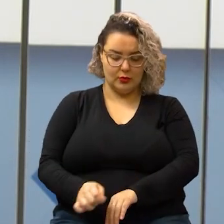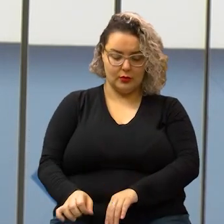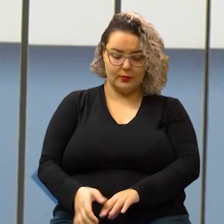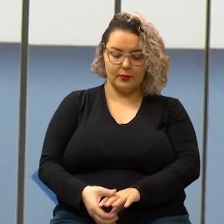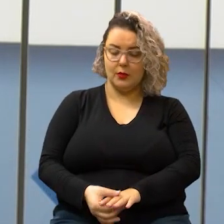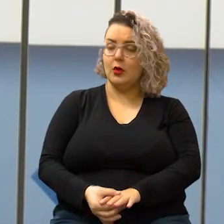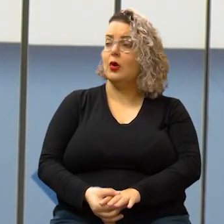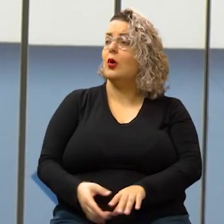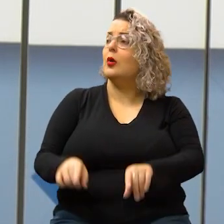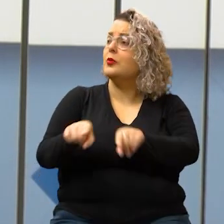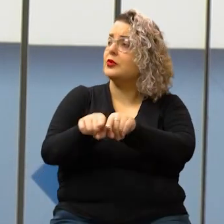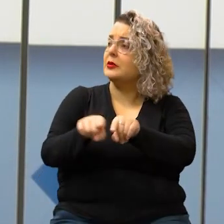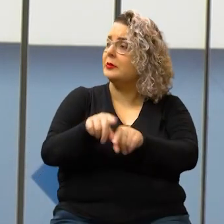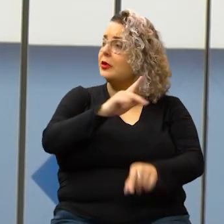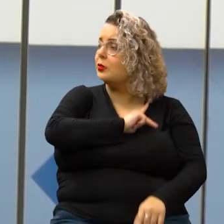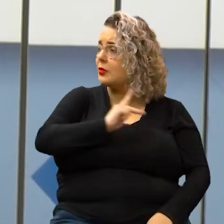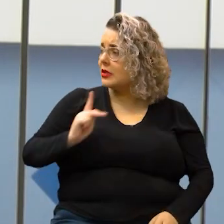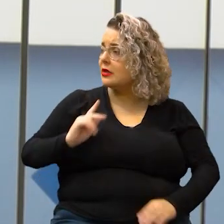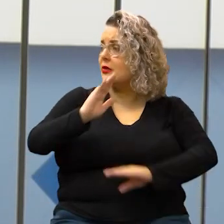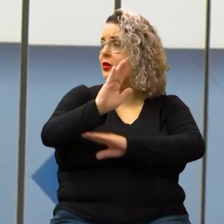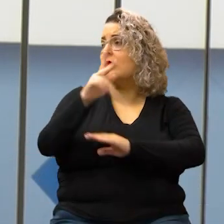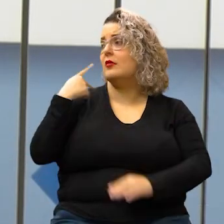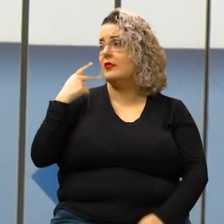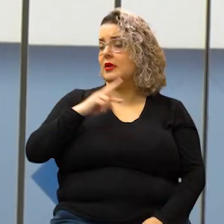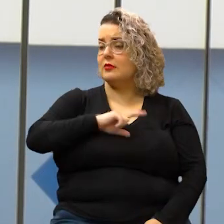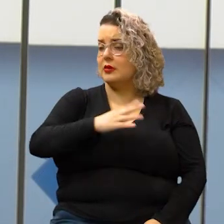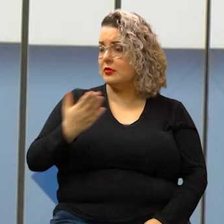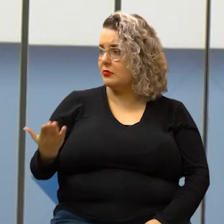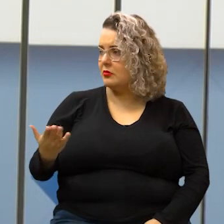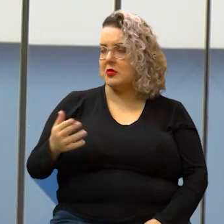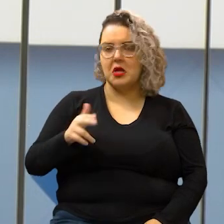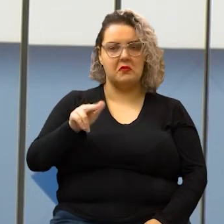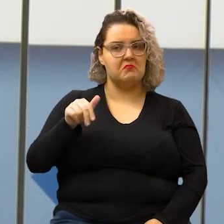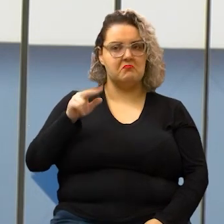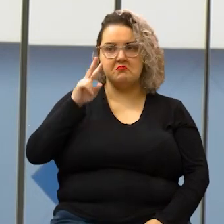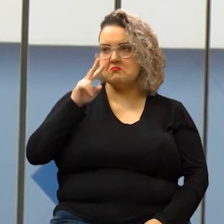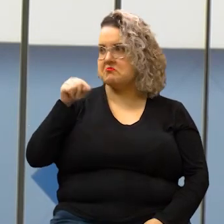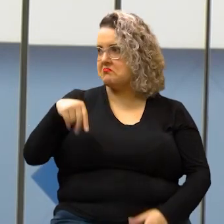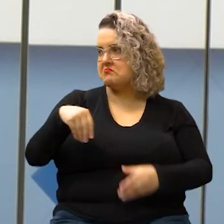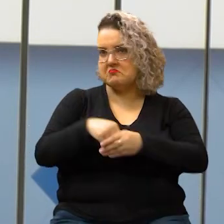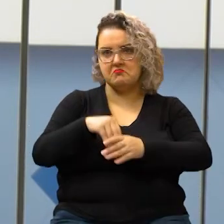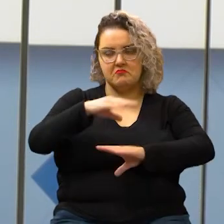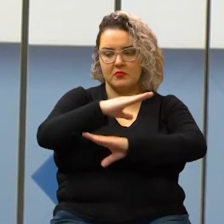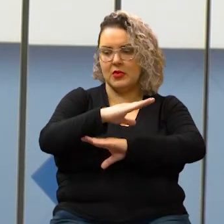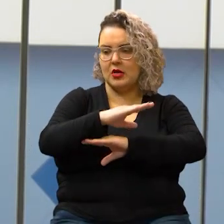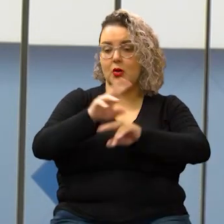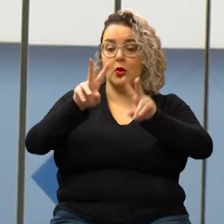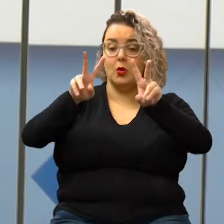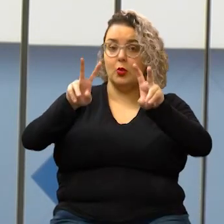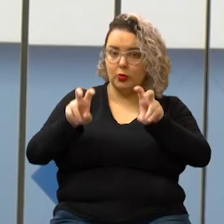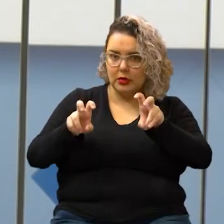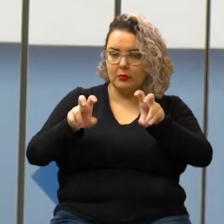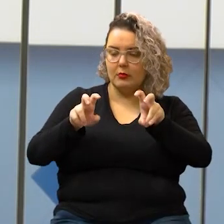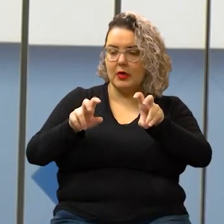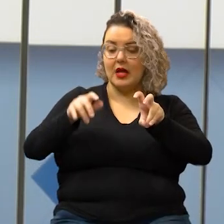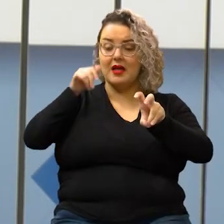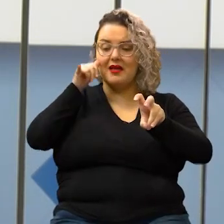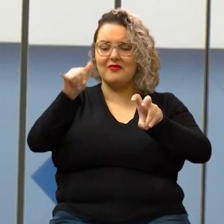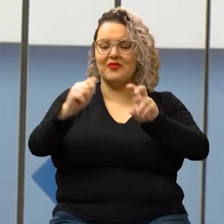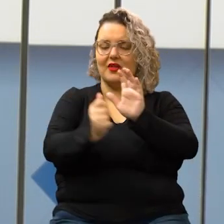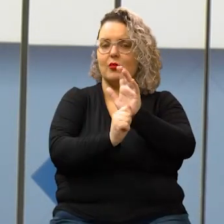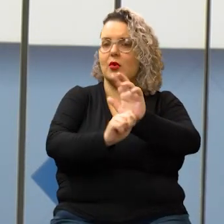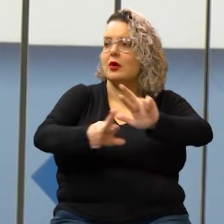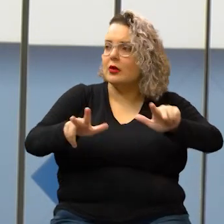o presidente da Câmara, o vereador Rossini. Eu nunca vi nessa casa o tema prevenção às drogas ser